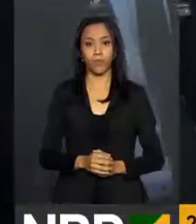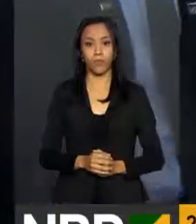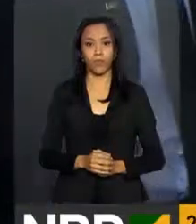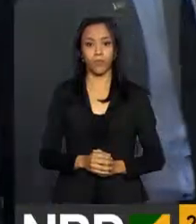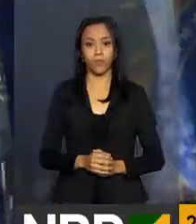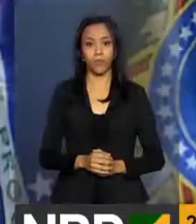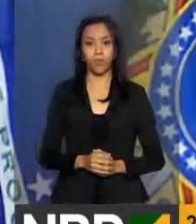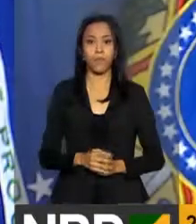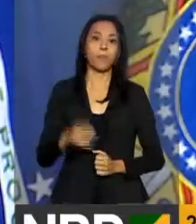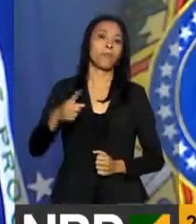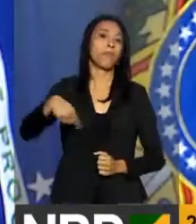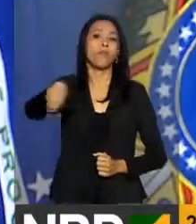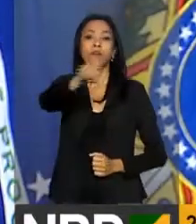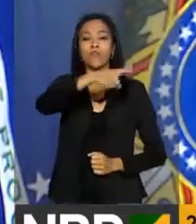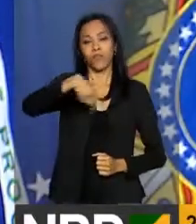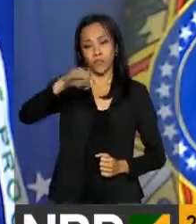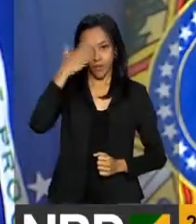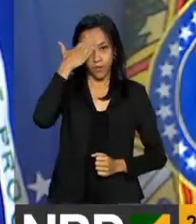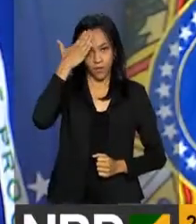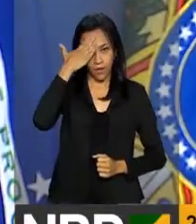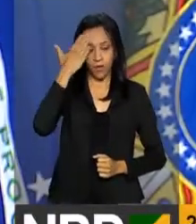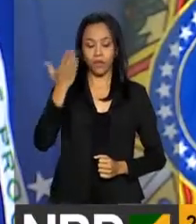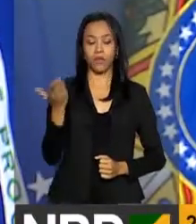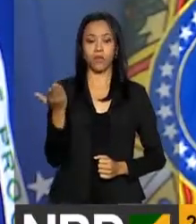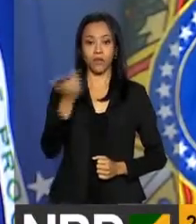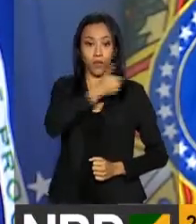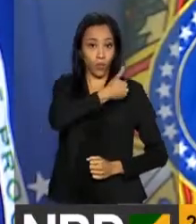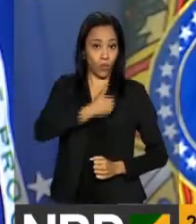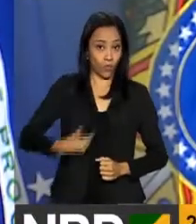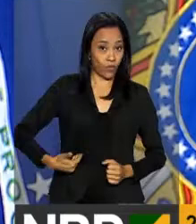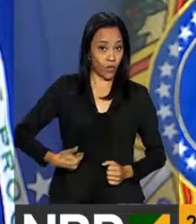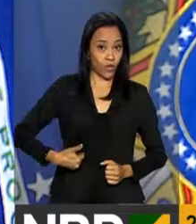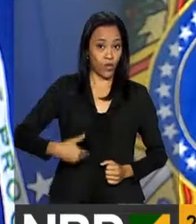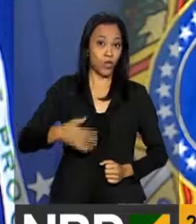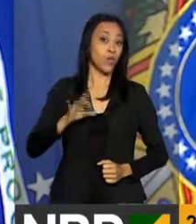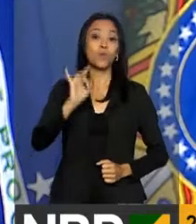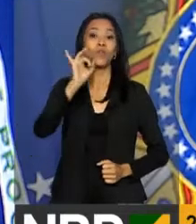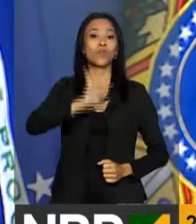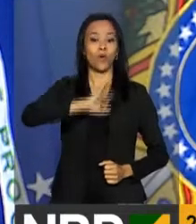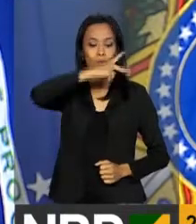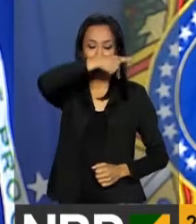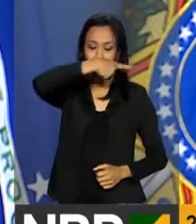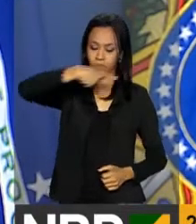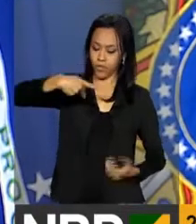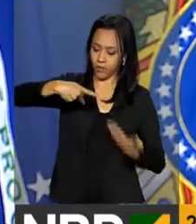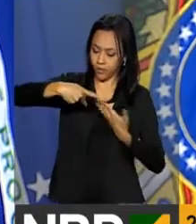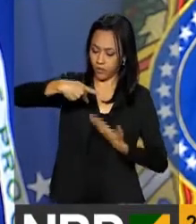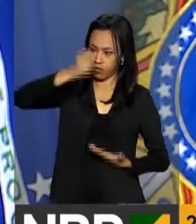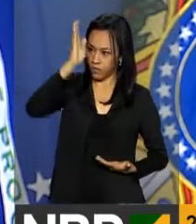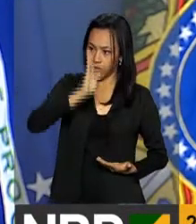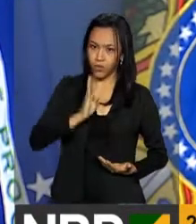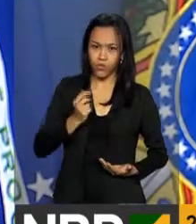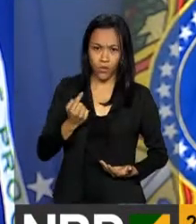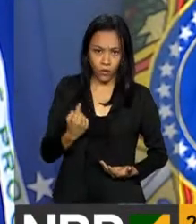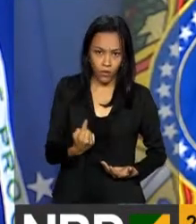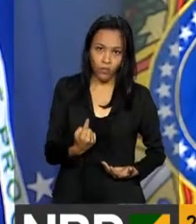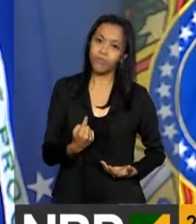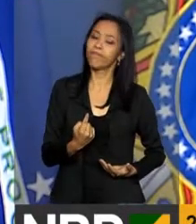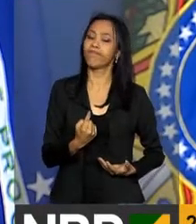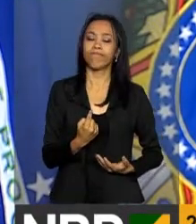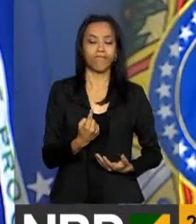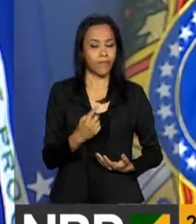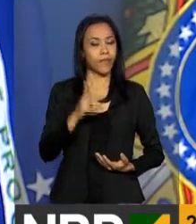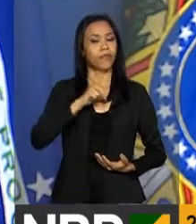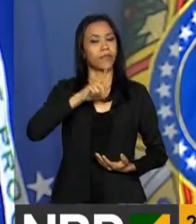vocês sabem que o governo não se faz por meio do presidente da república lá nós temos muito aqui no brasil